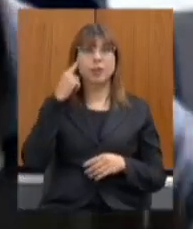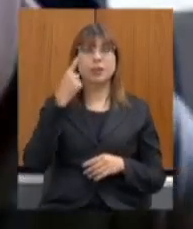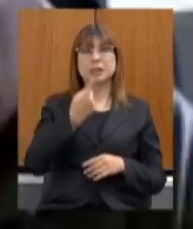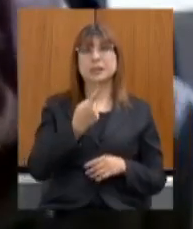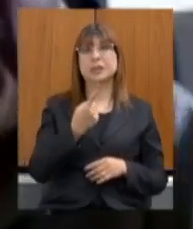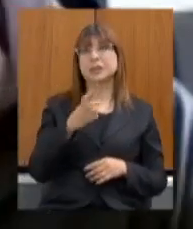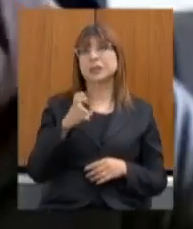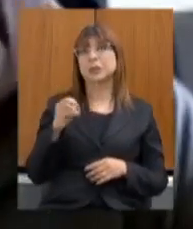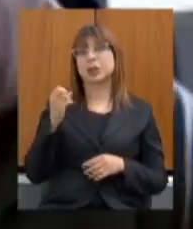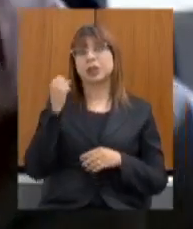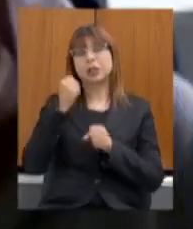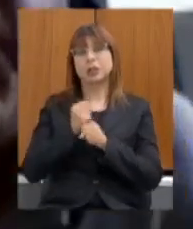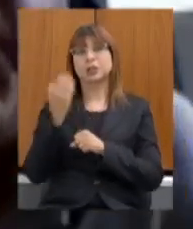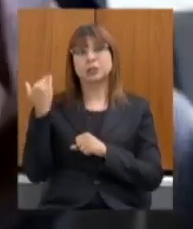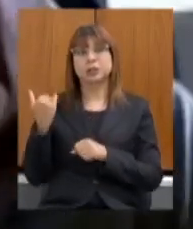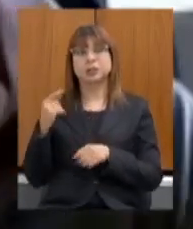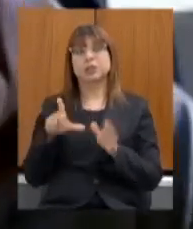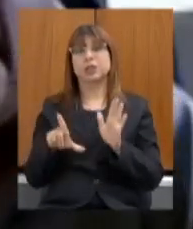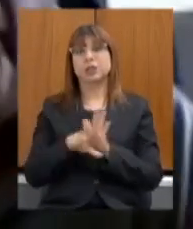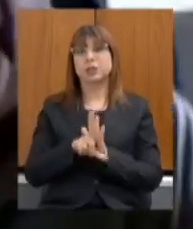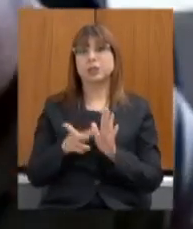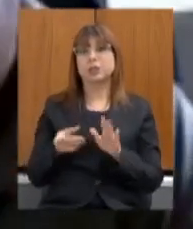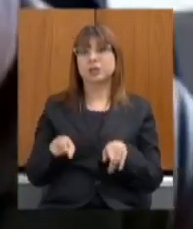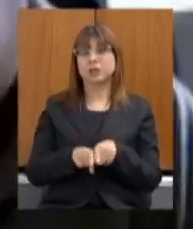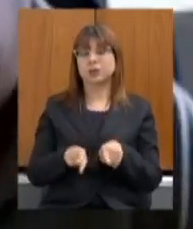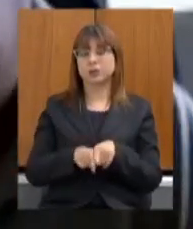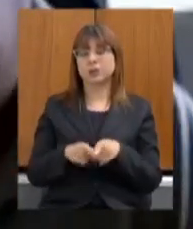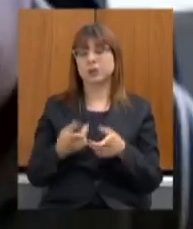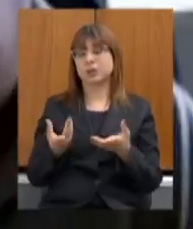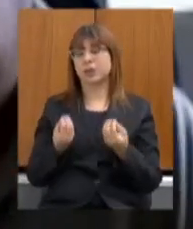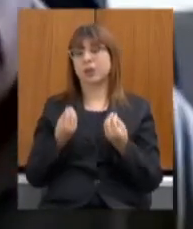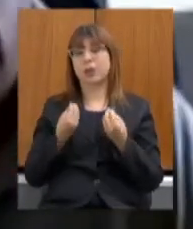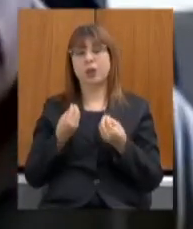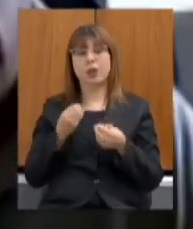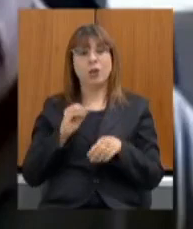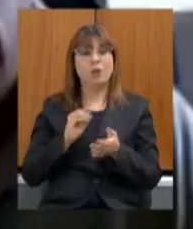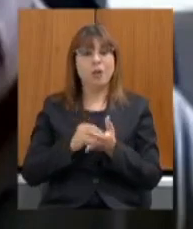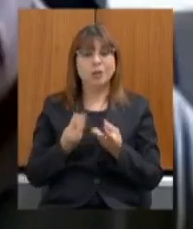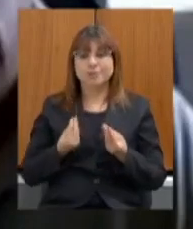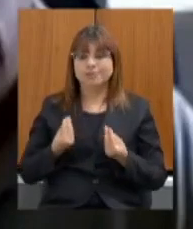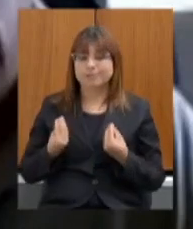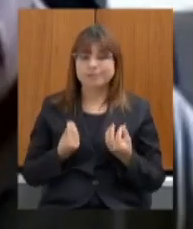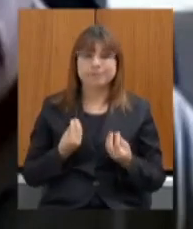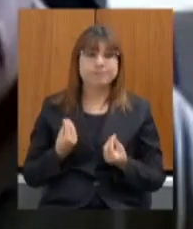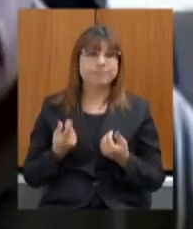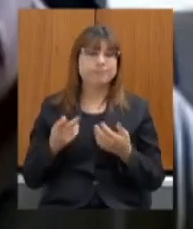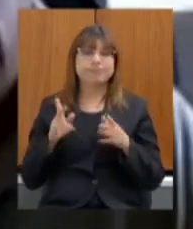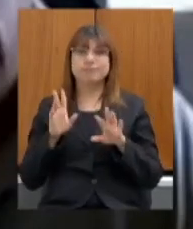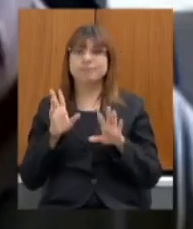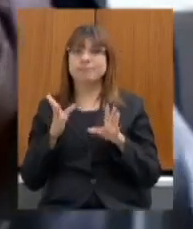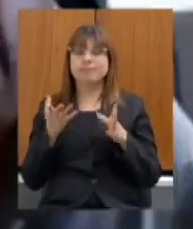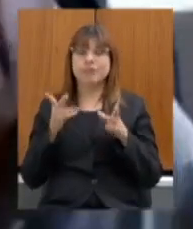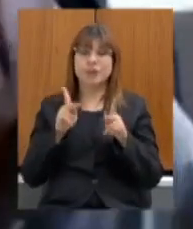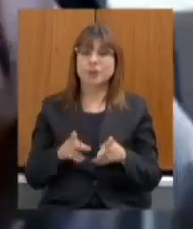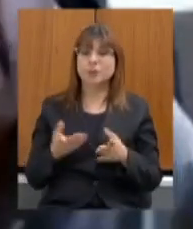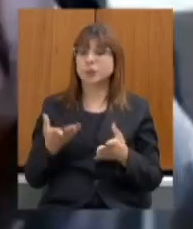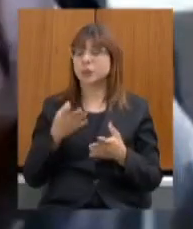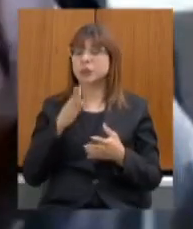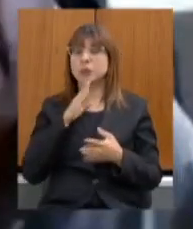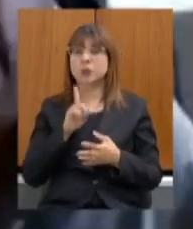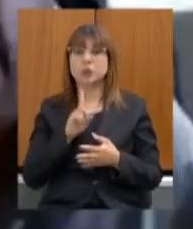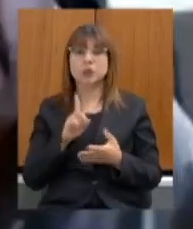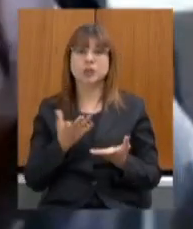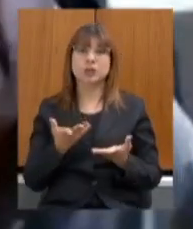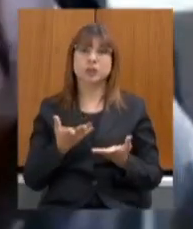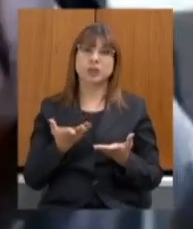a lei da gravidade também é insensível, pega pessoas boas, amáveis, velhinhos, mas que desconhecem a lei da gravidade